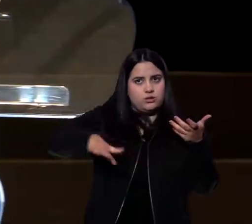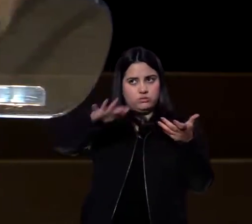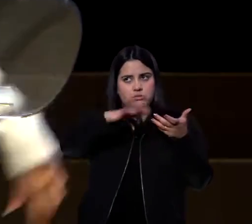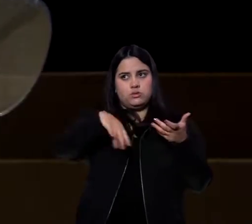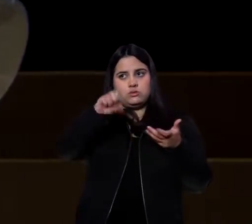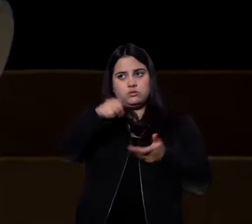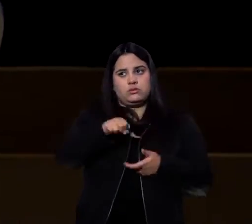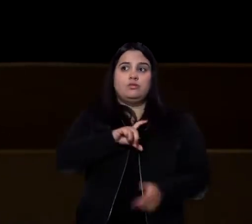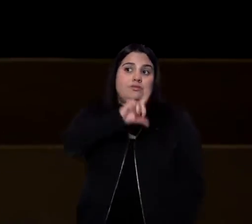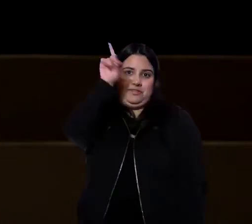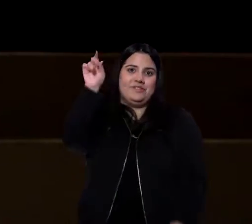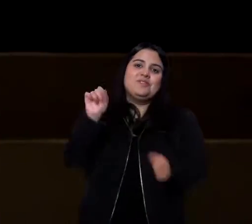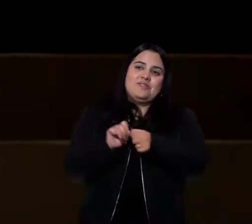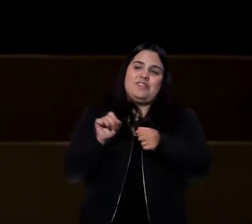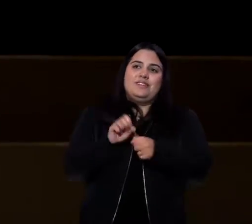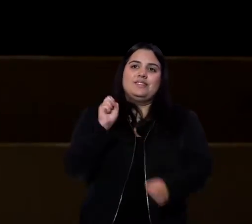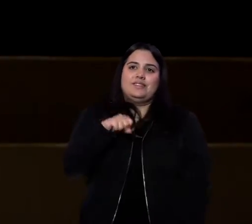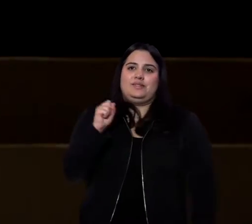Deus Ele fez.